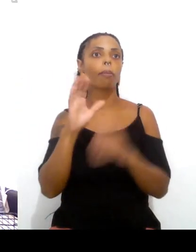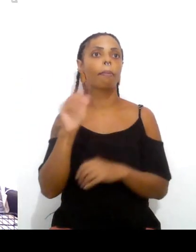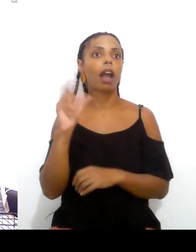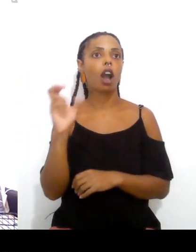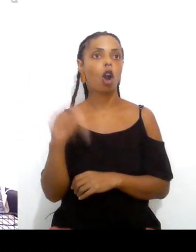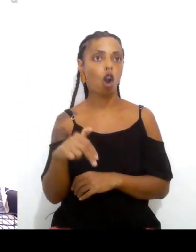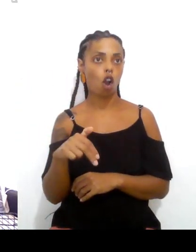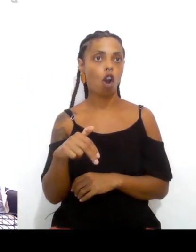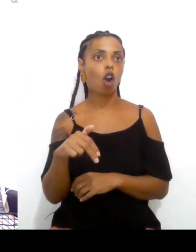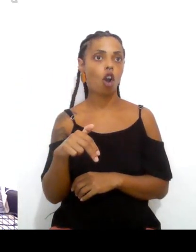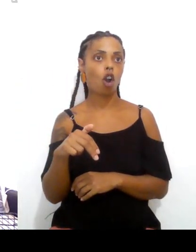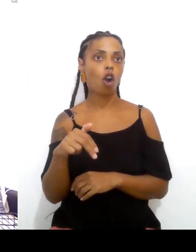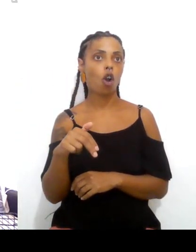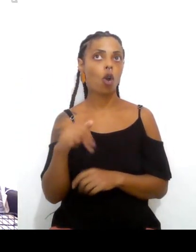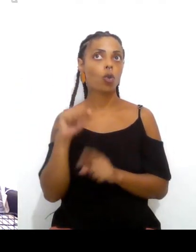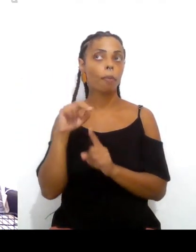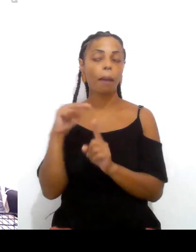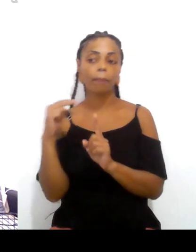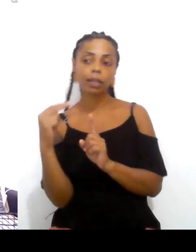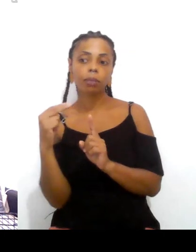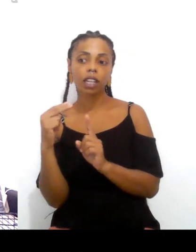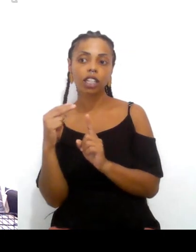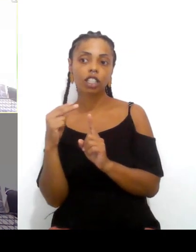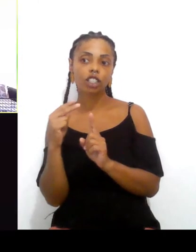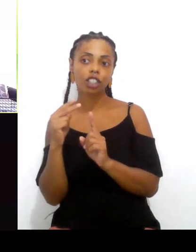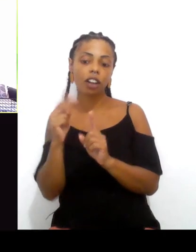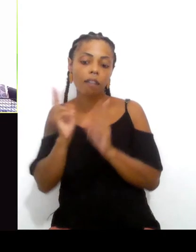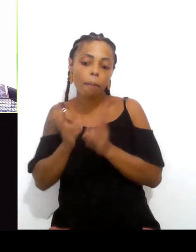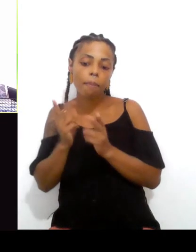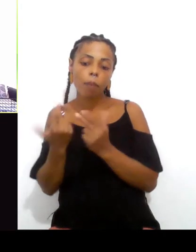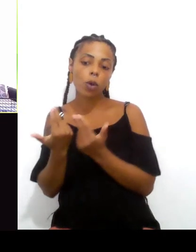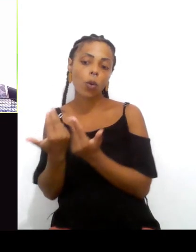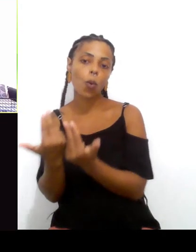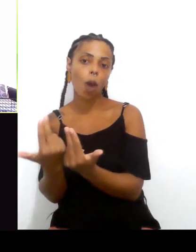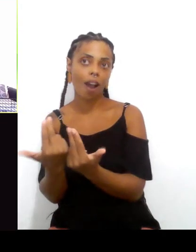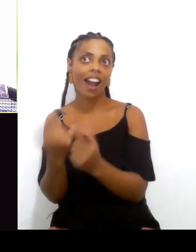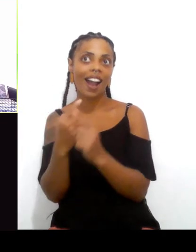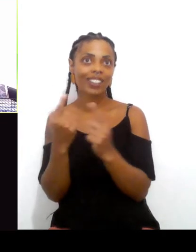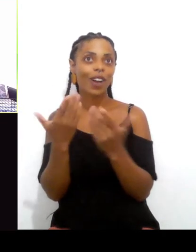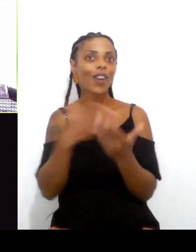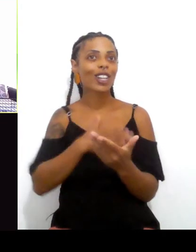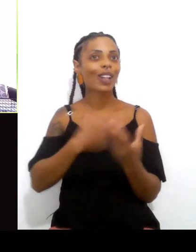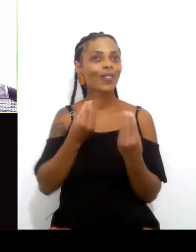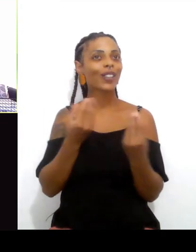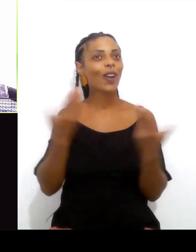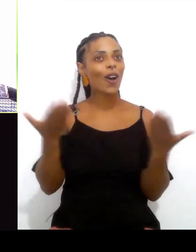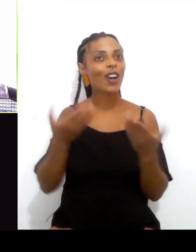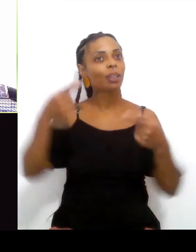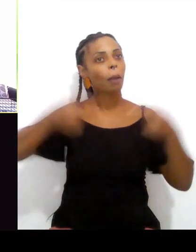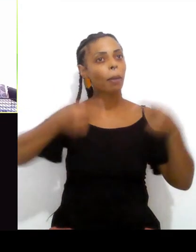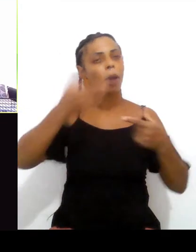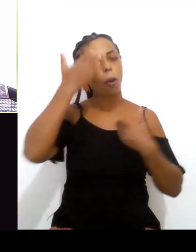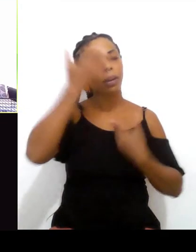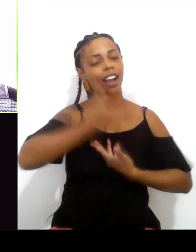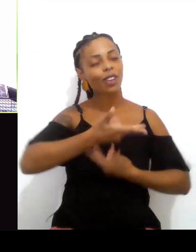dentro de uma perspectiva mais estreita então gostei muito da discussão de hoje muito obrigado pelo convite